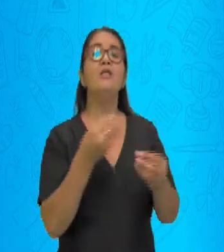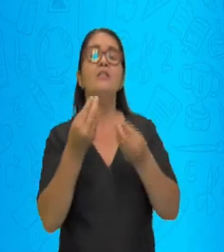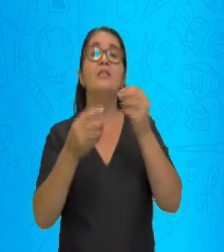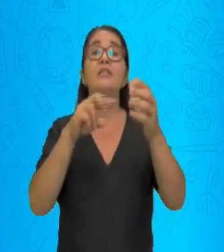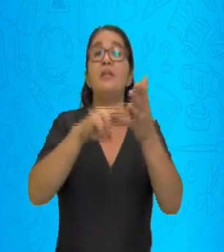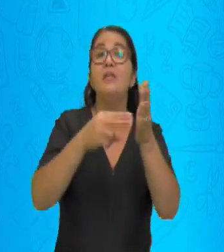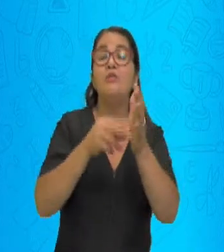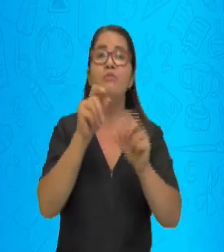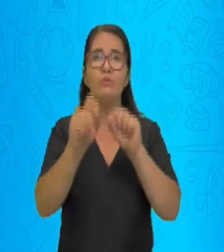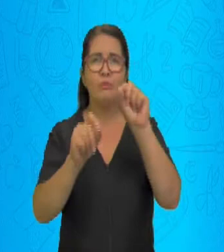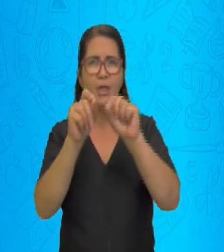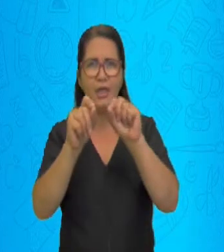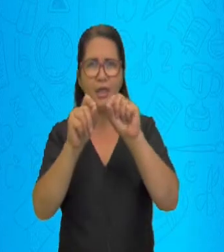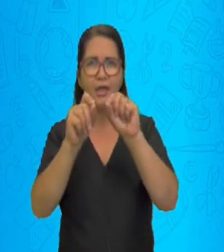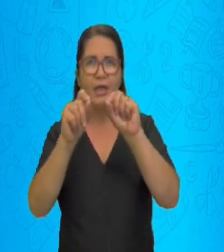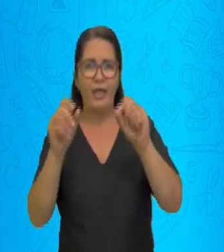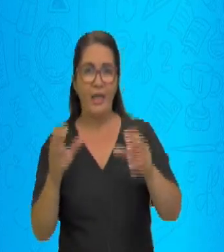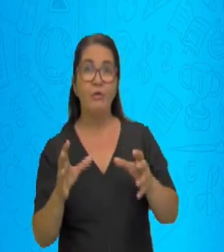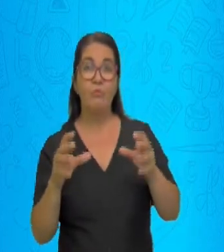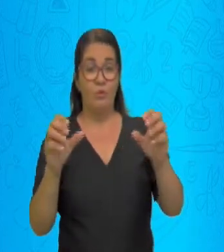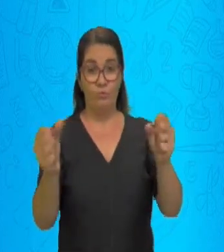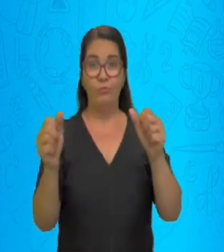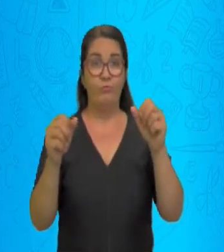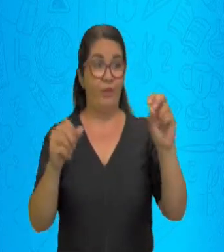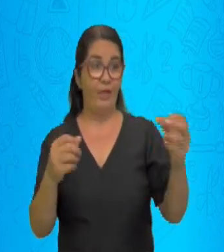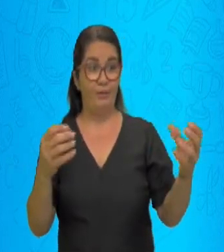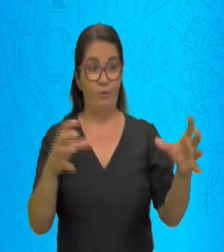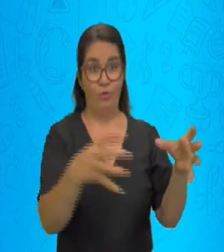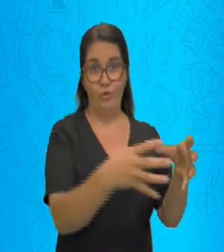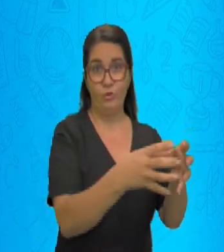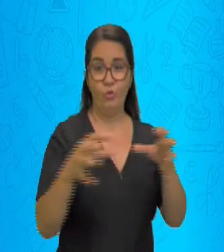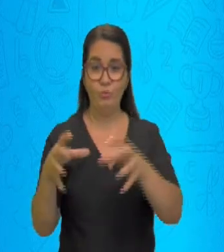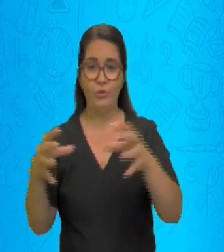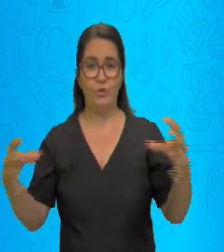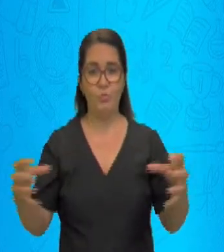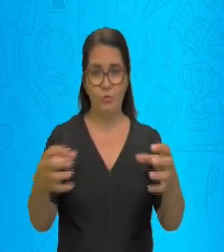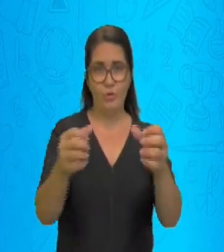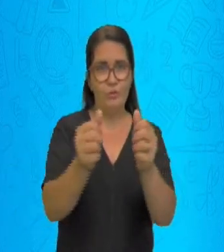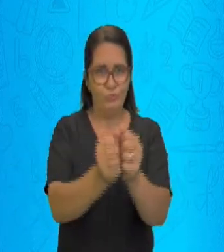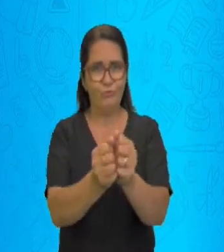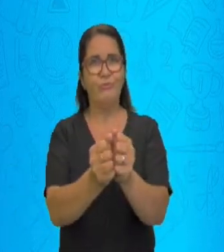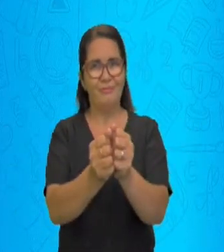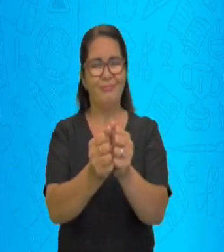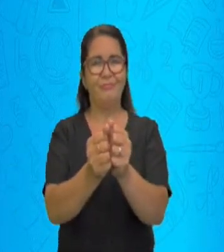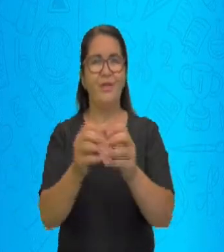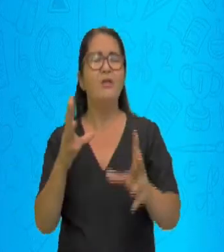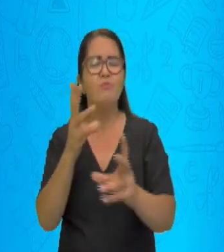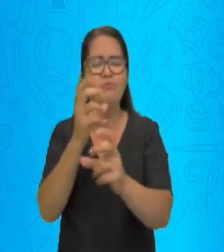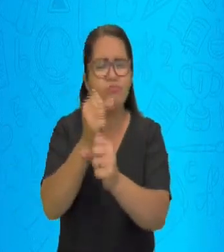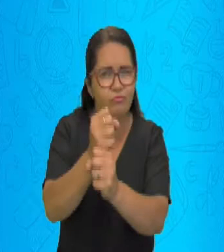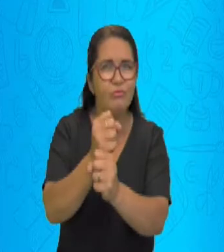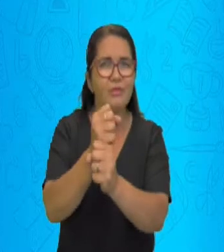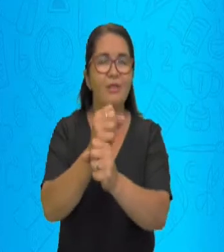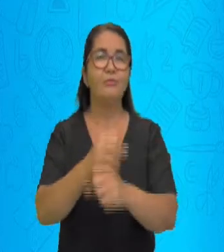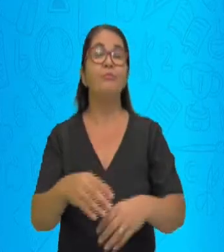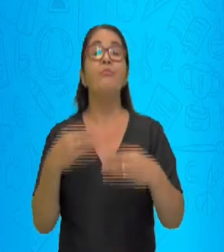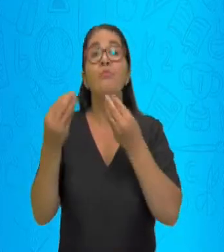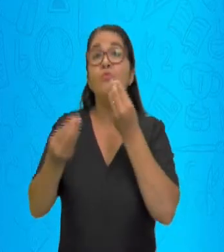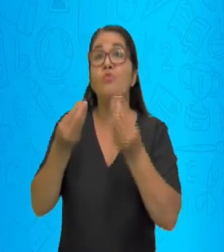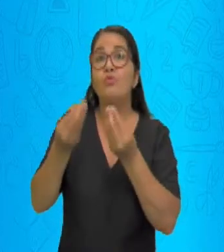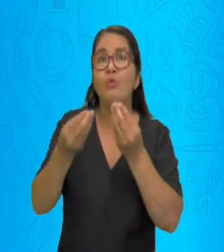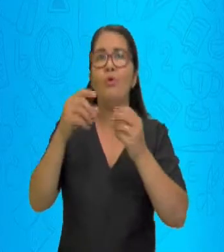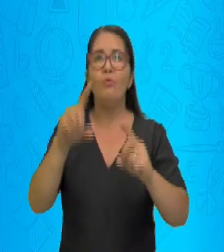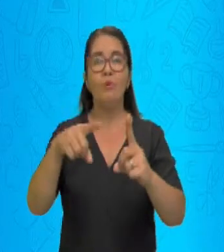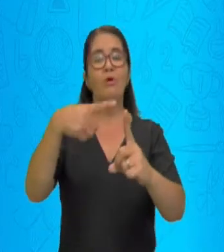utilizamos, para fazer essa operação é o símbolo de mais. Como a gente também pode falar, a operação de mais, a